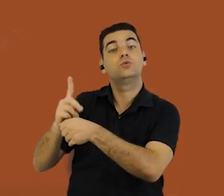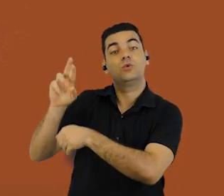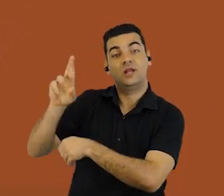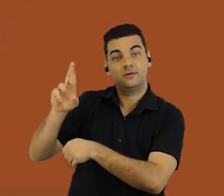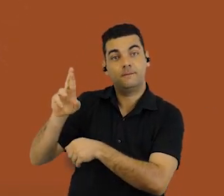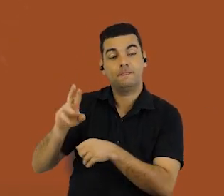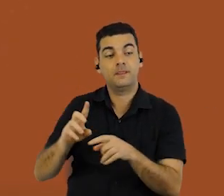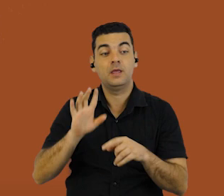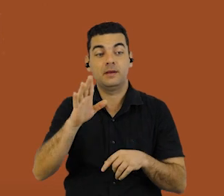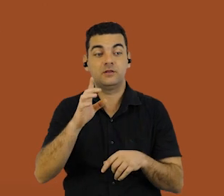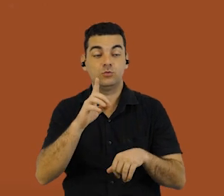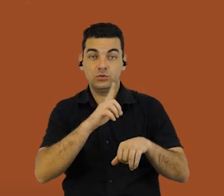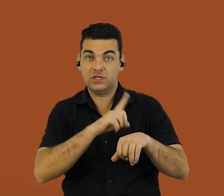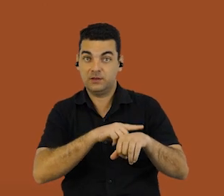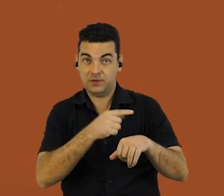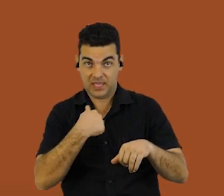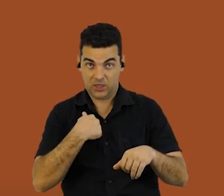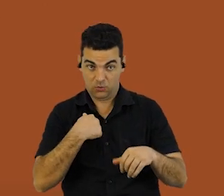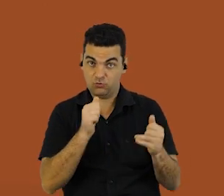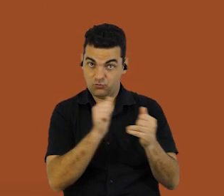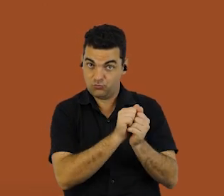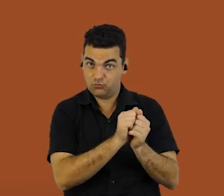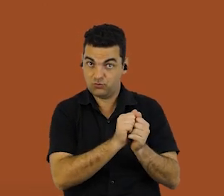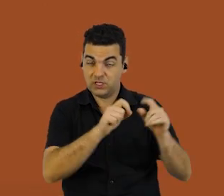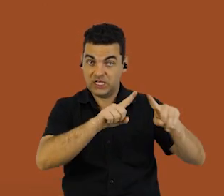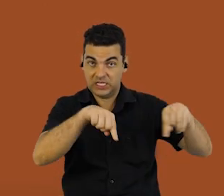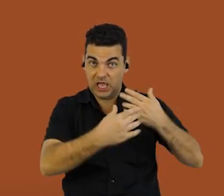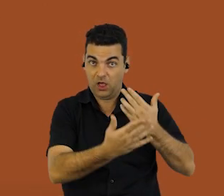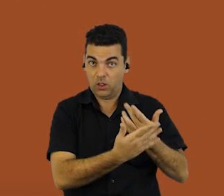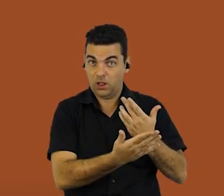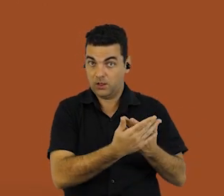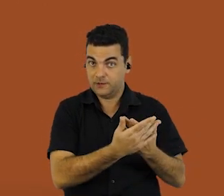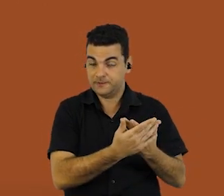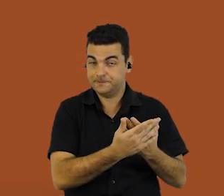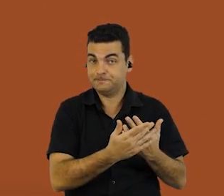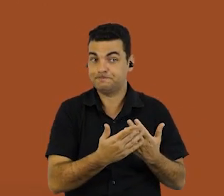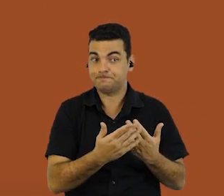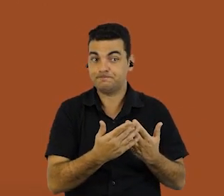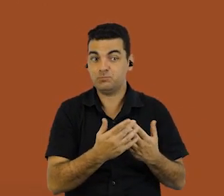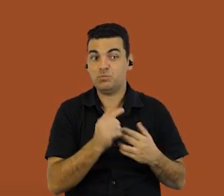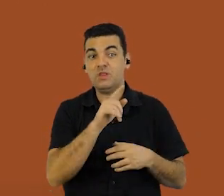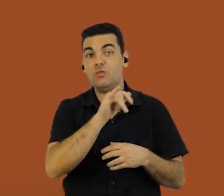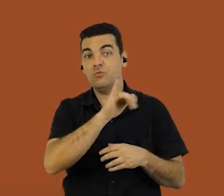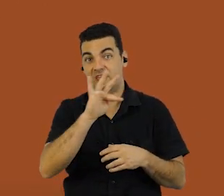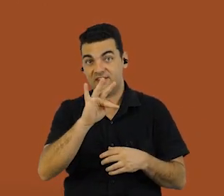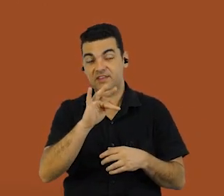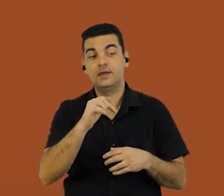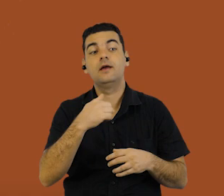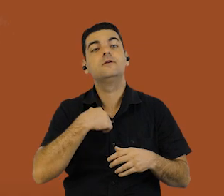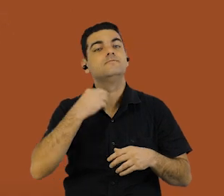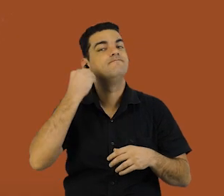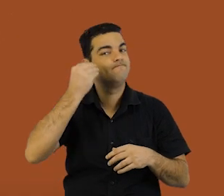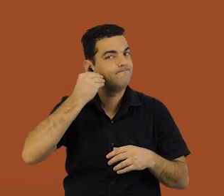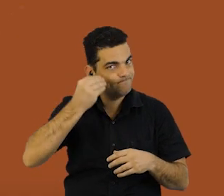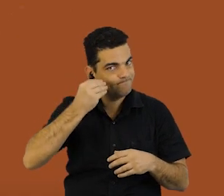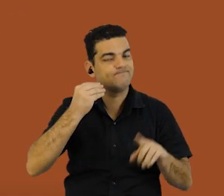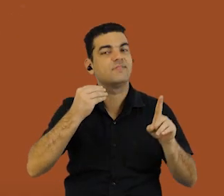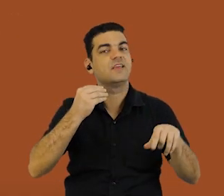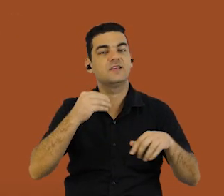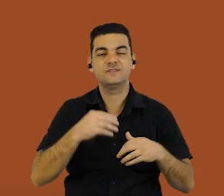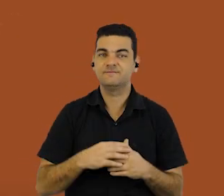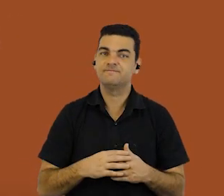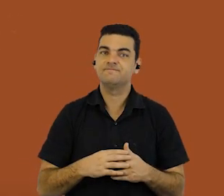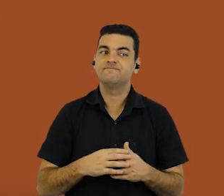Mas, no período em que estive no campus, né, a nossa prática